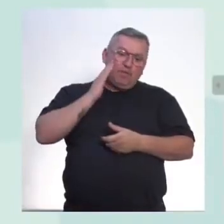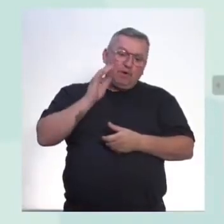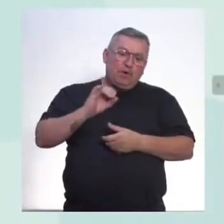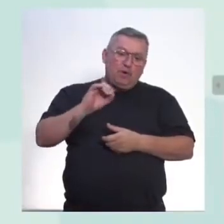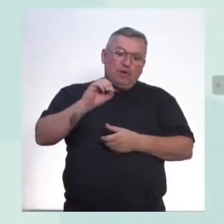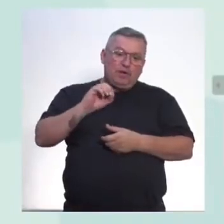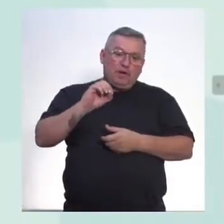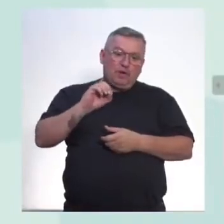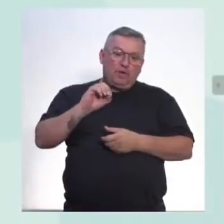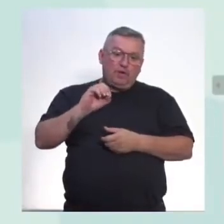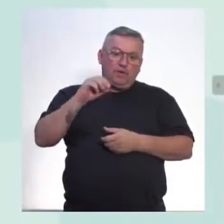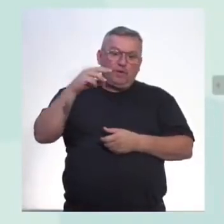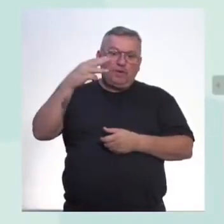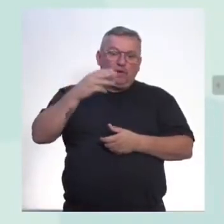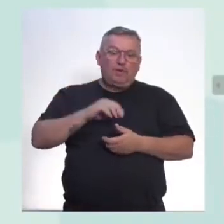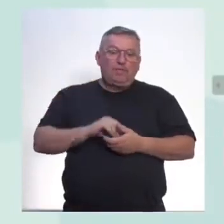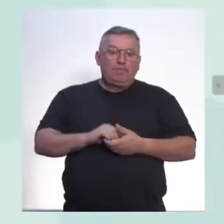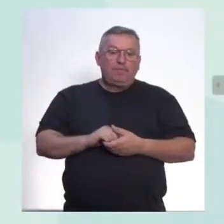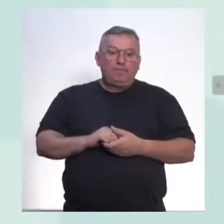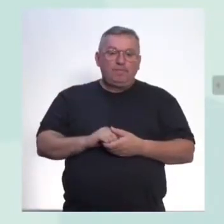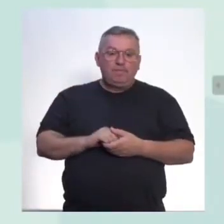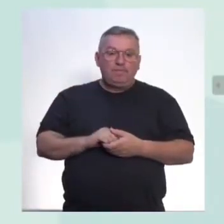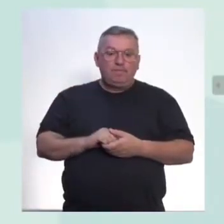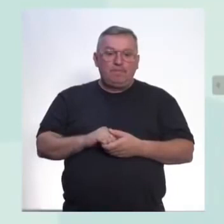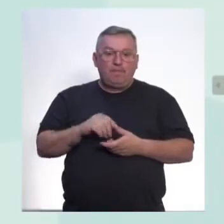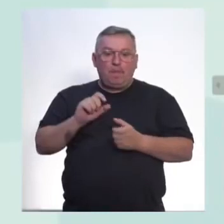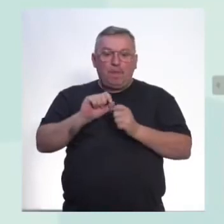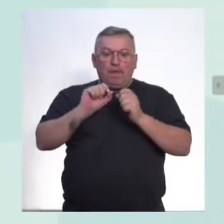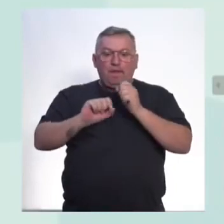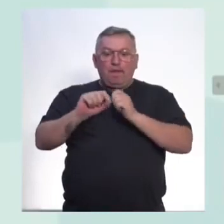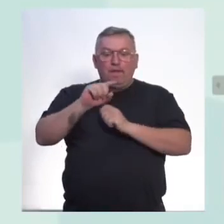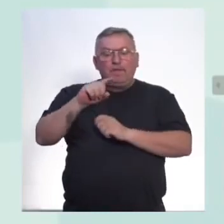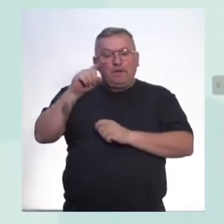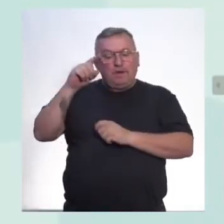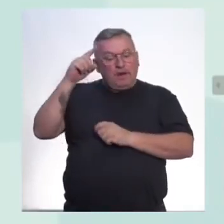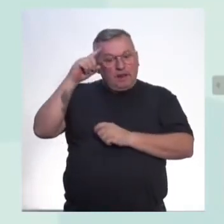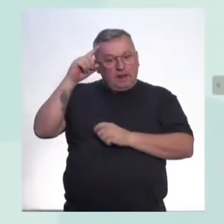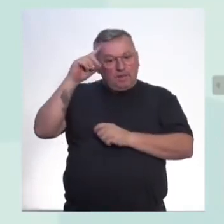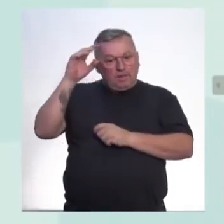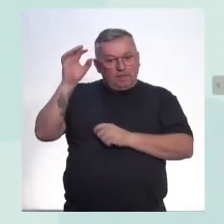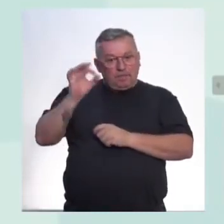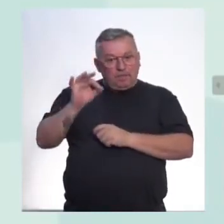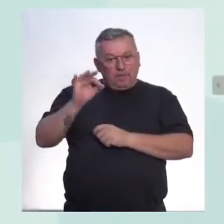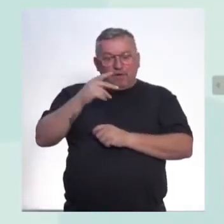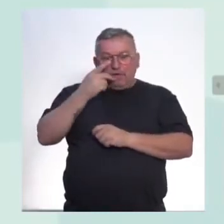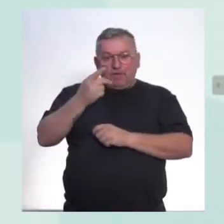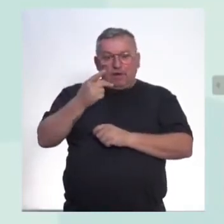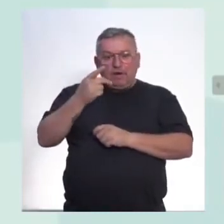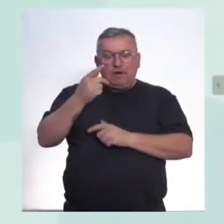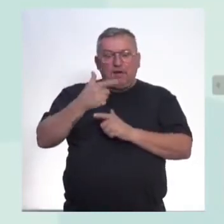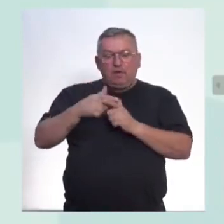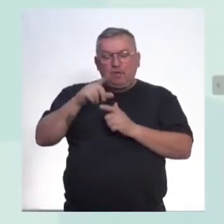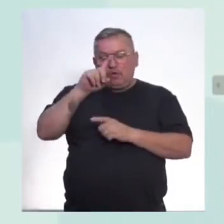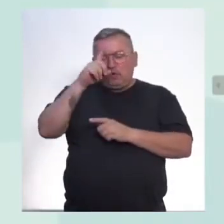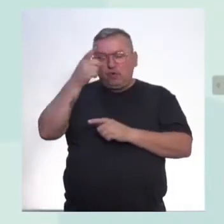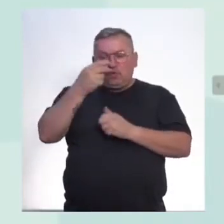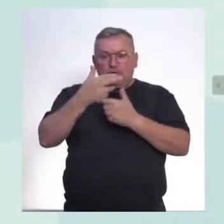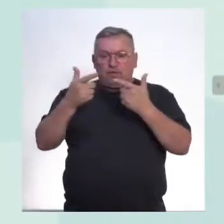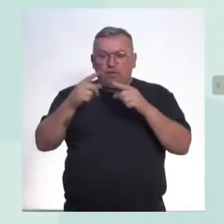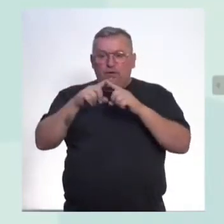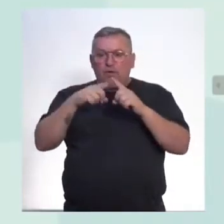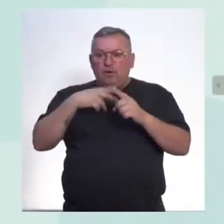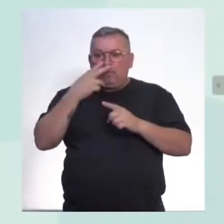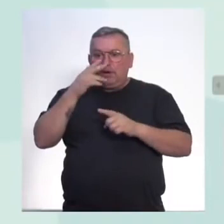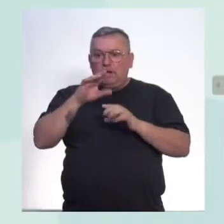é o 0 e o 3. A gente retoma isso, né, para você realmente, o pessoal fala muito da questão das dúvidas, sabe? Então, o que